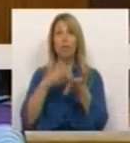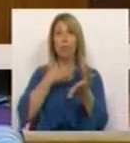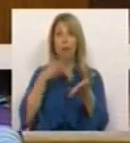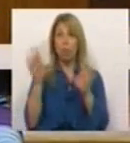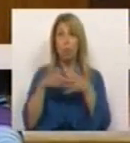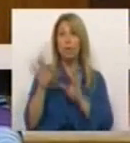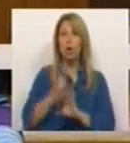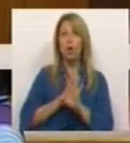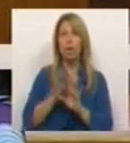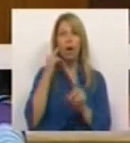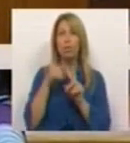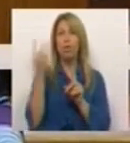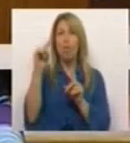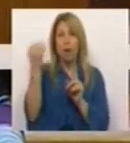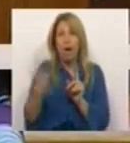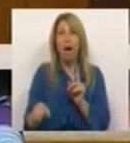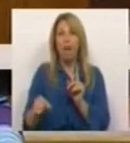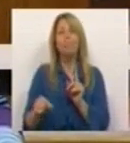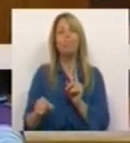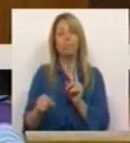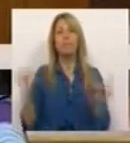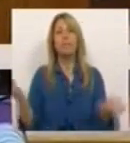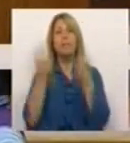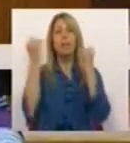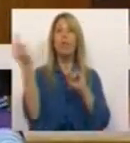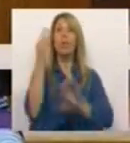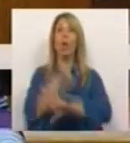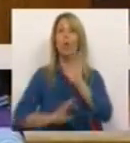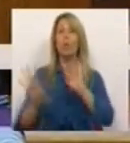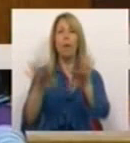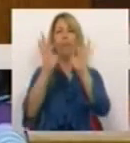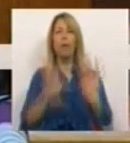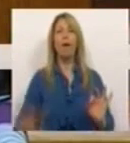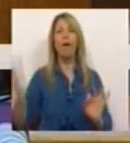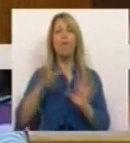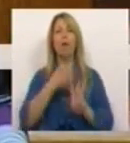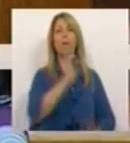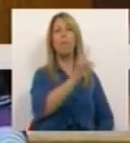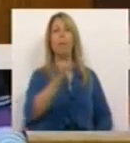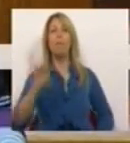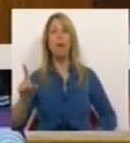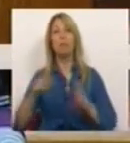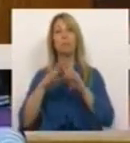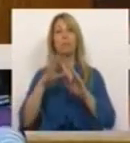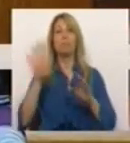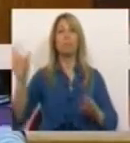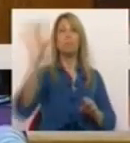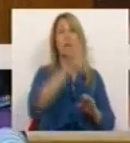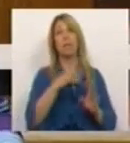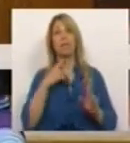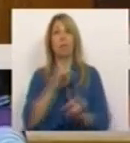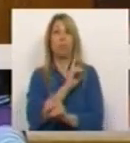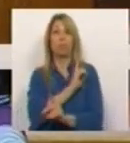Europeia tem um único objetivo: salvar a União Europeia como instrumento de domínio das transnacionais e das grandes